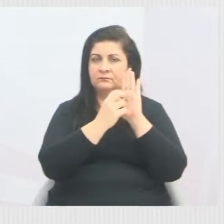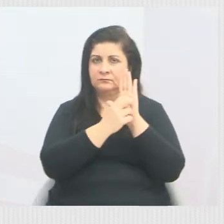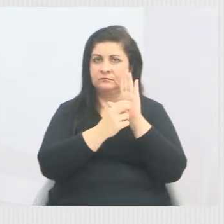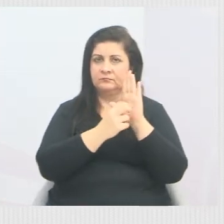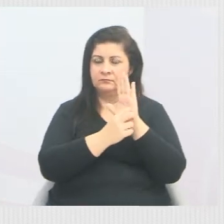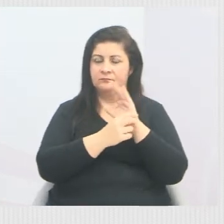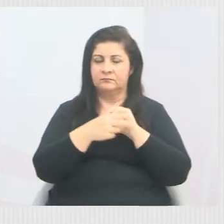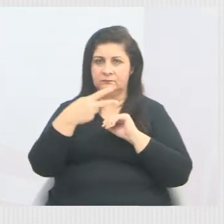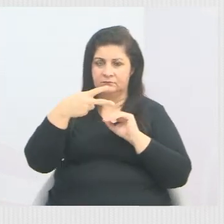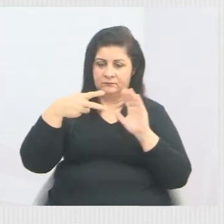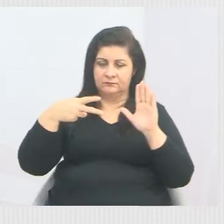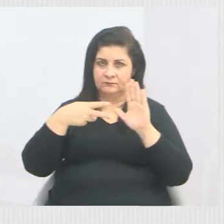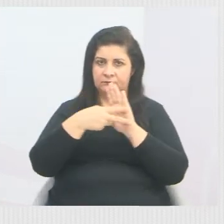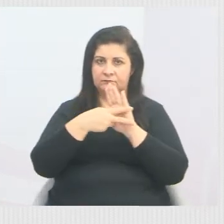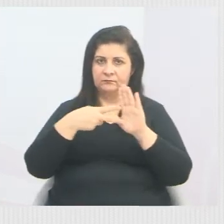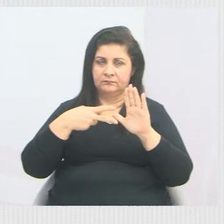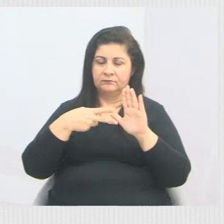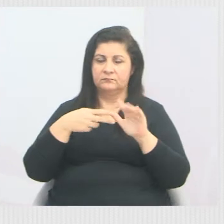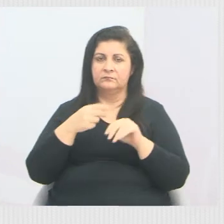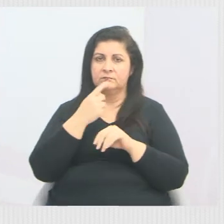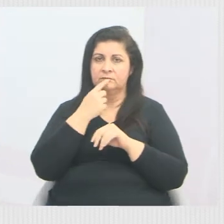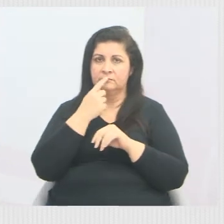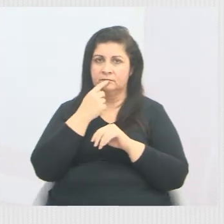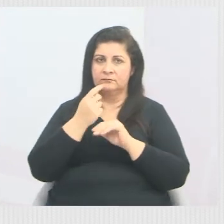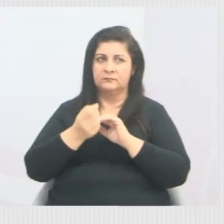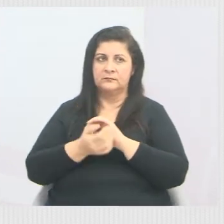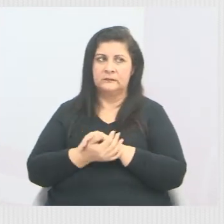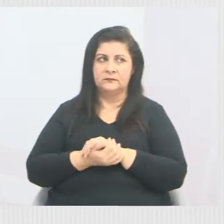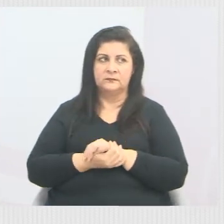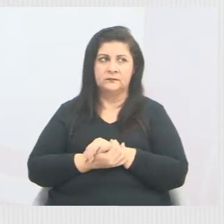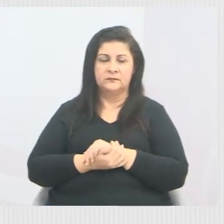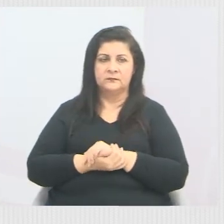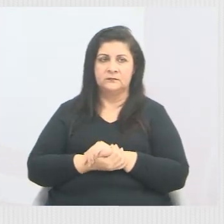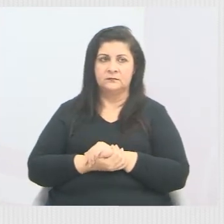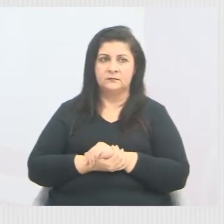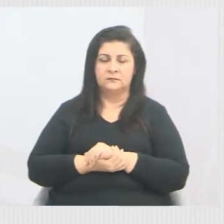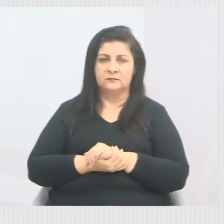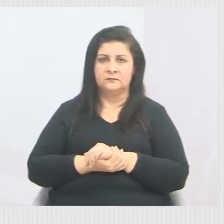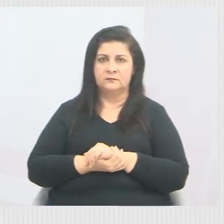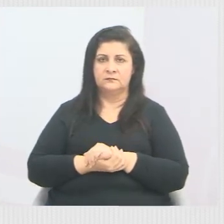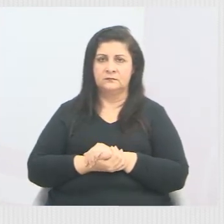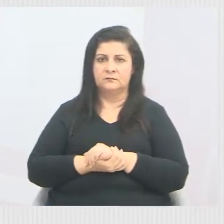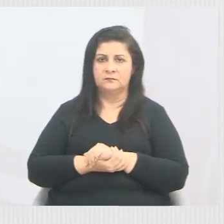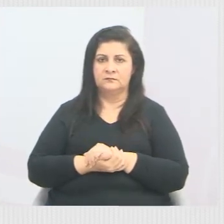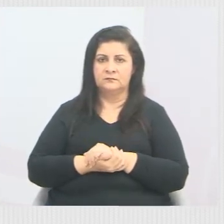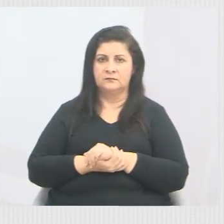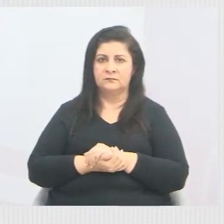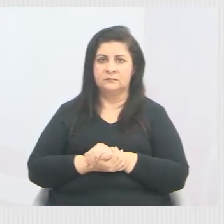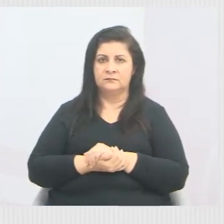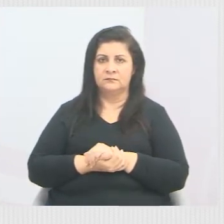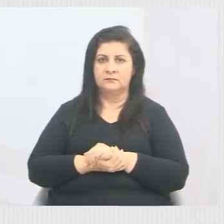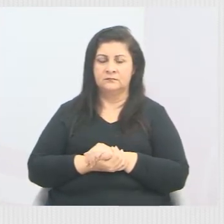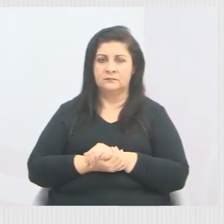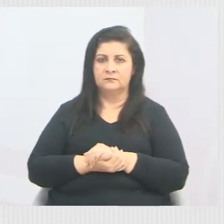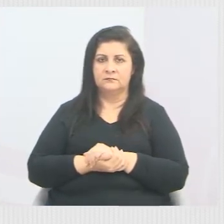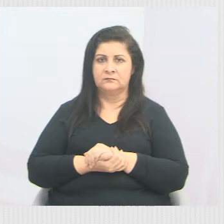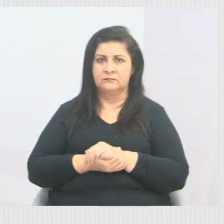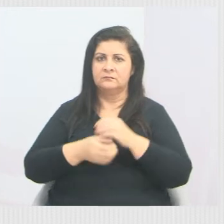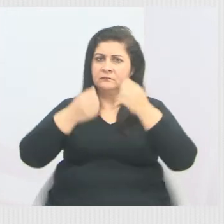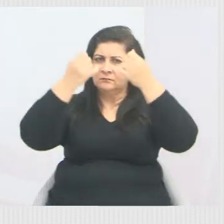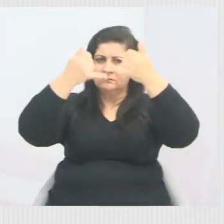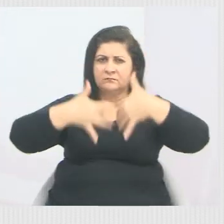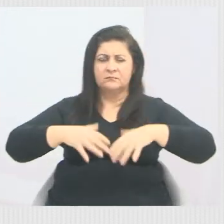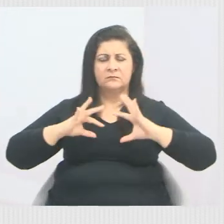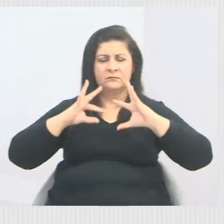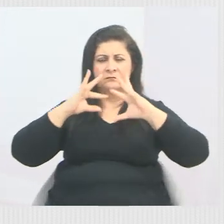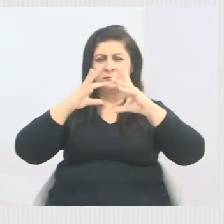esse modelo de tela para vocês na sua casa, que vai trazer aqui no final dele, né, os relatórios de gestão fiscal, que foi